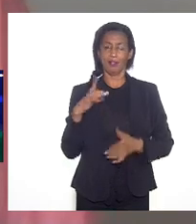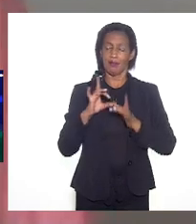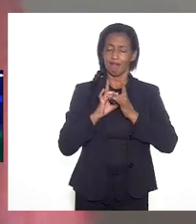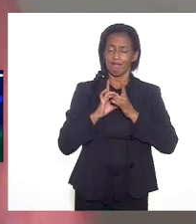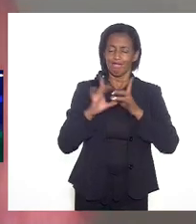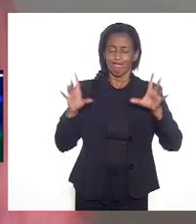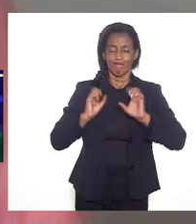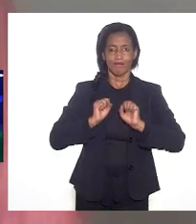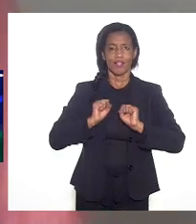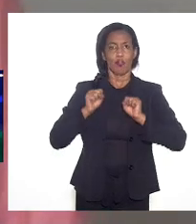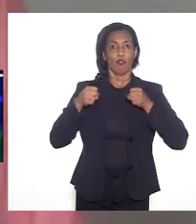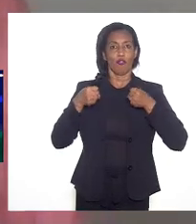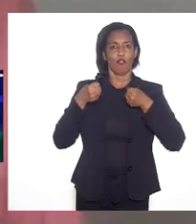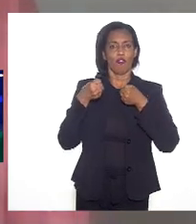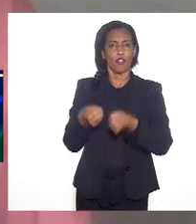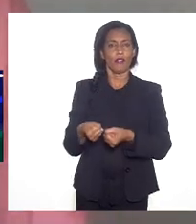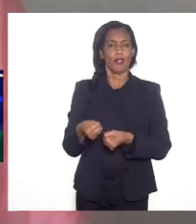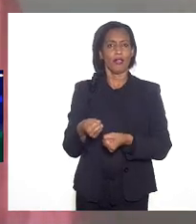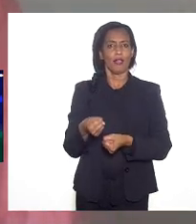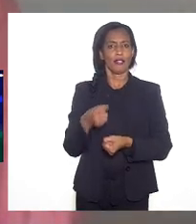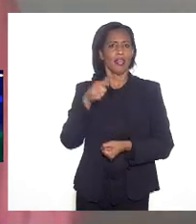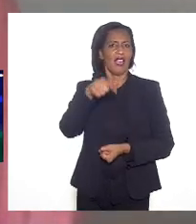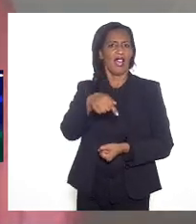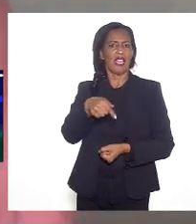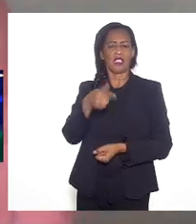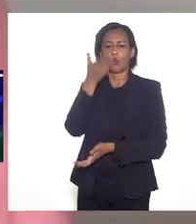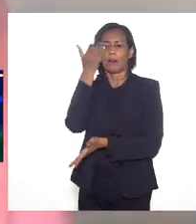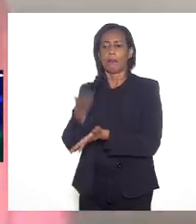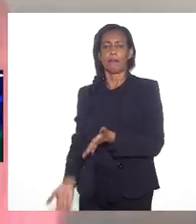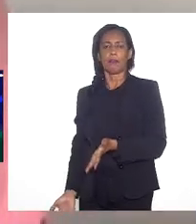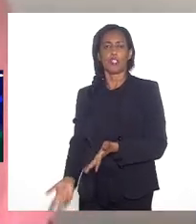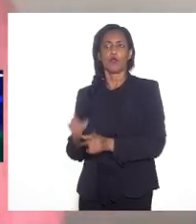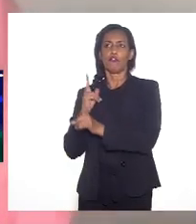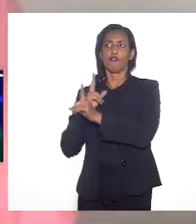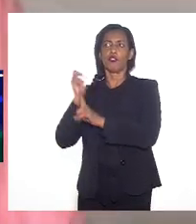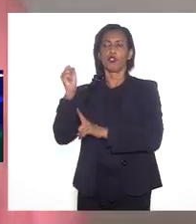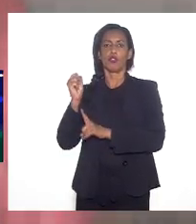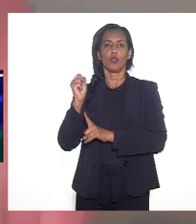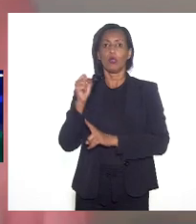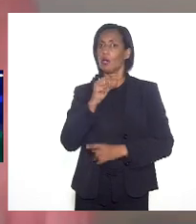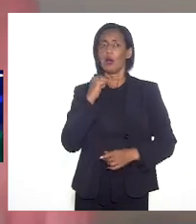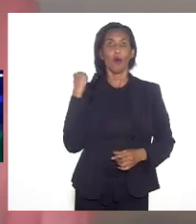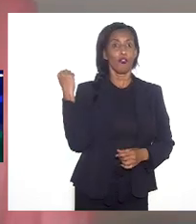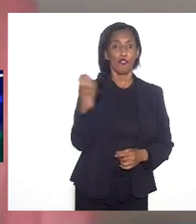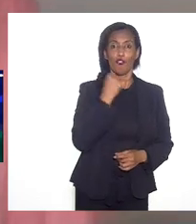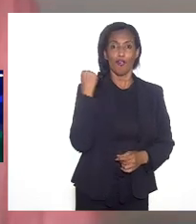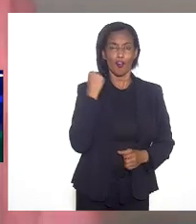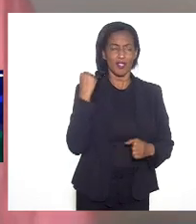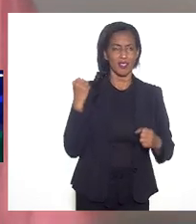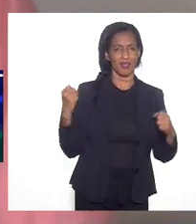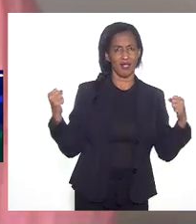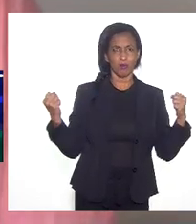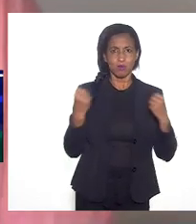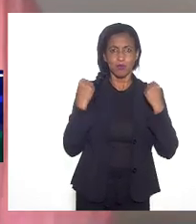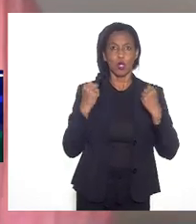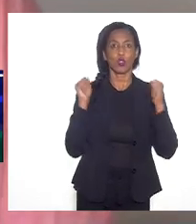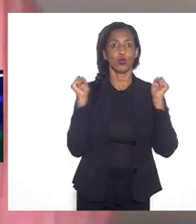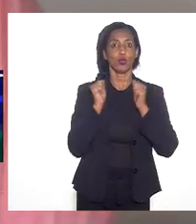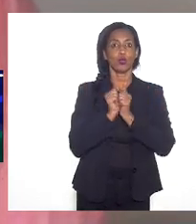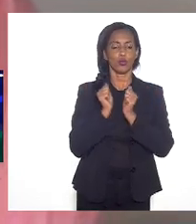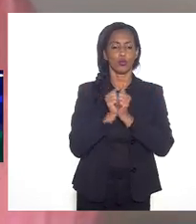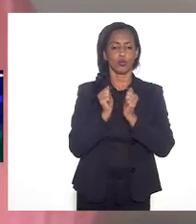se fortalece. Eu acho que aqui não há derrotados e vitoriosos. Há o fortalecimento da nossa democracia e agradeço